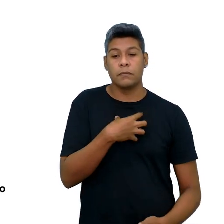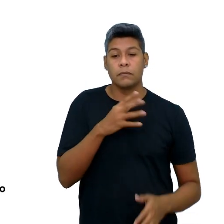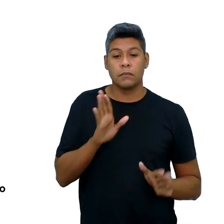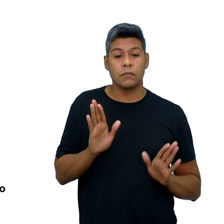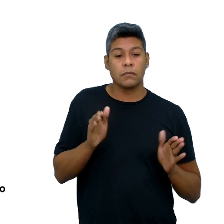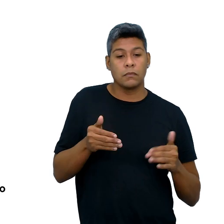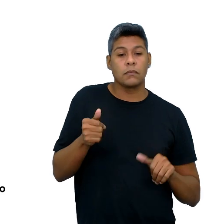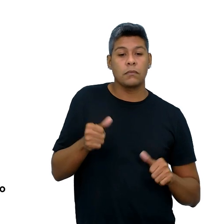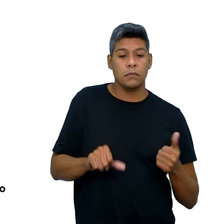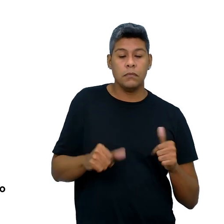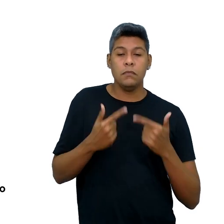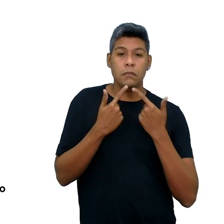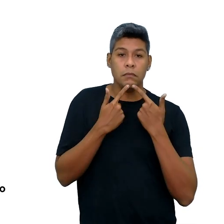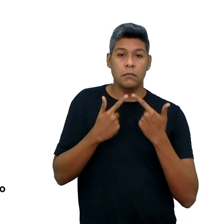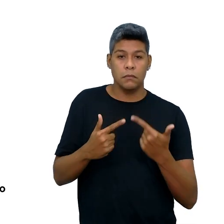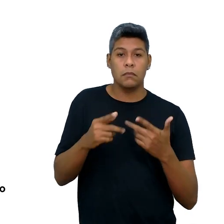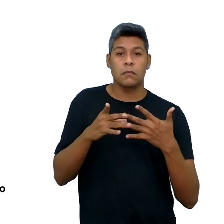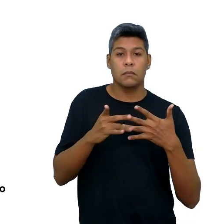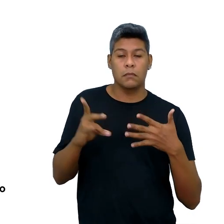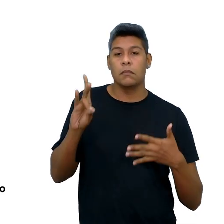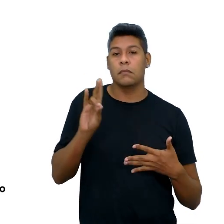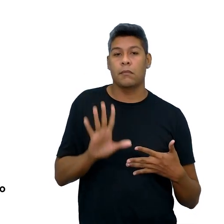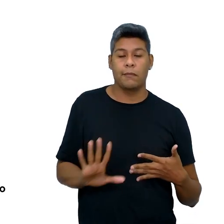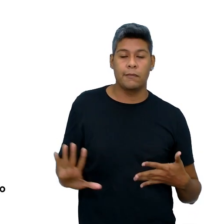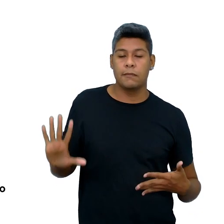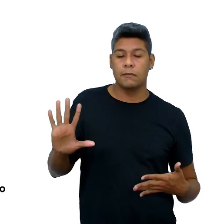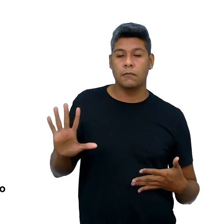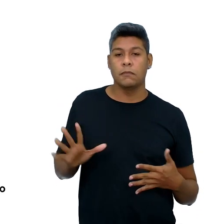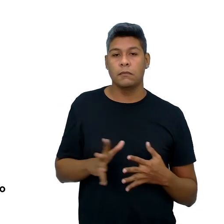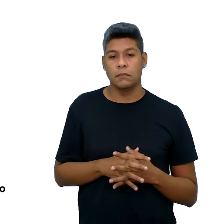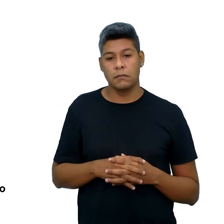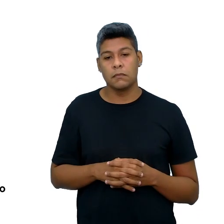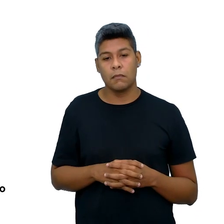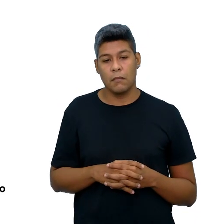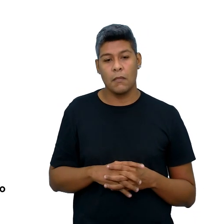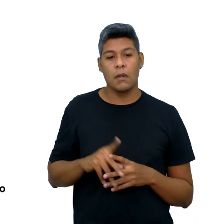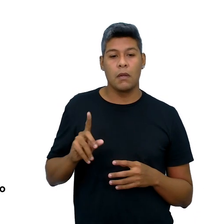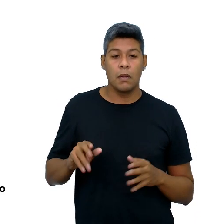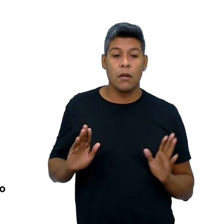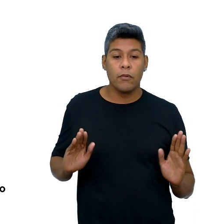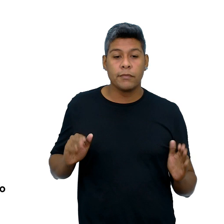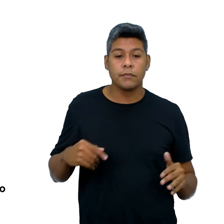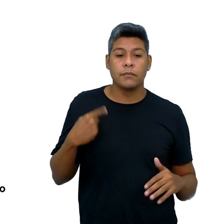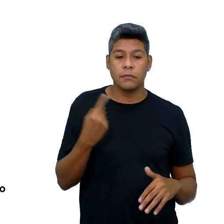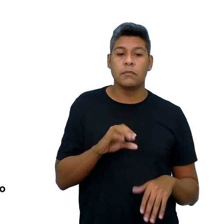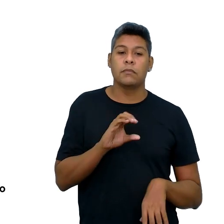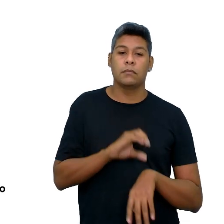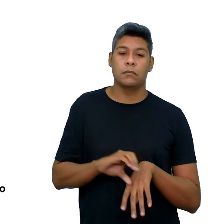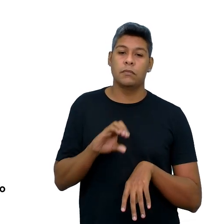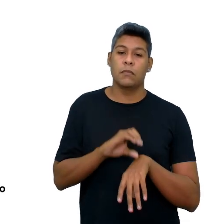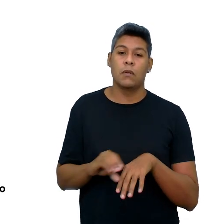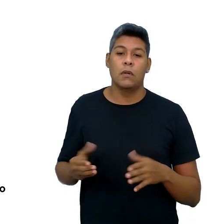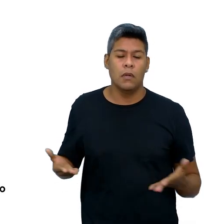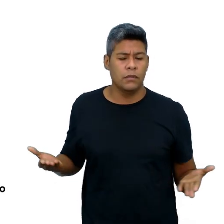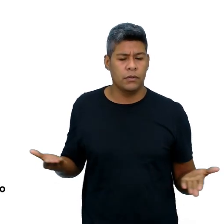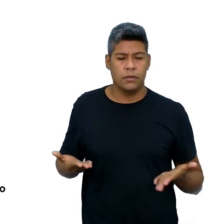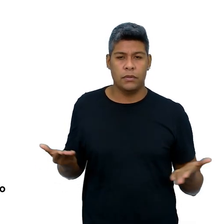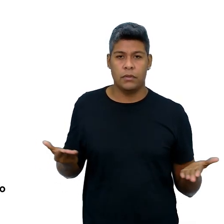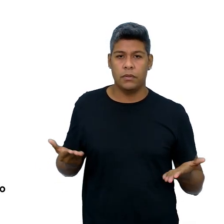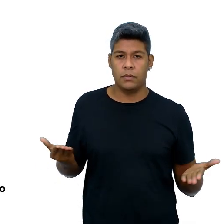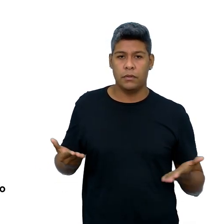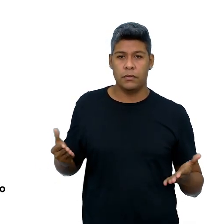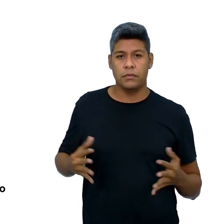foco na análise linguística e semiótica, né, que é o foco da nossa formação de hoje.